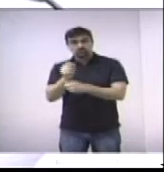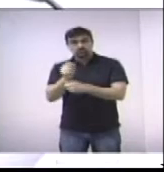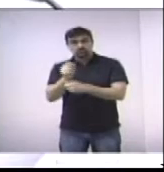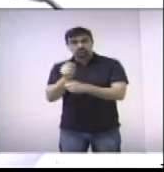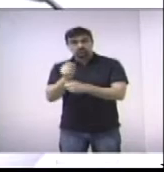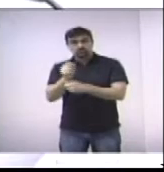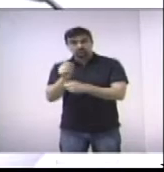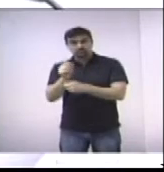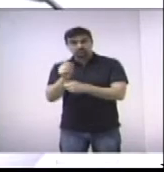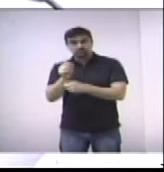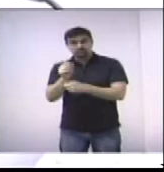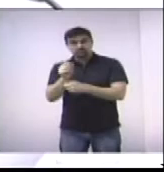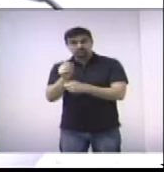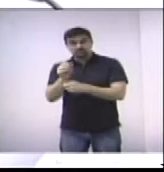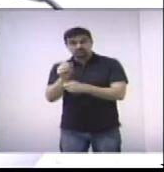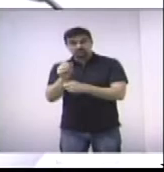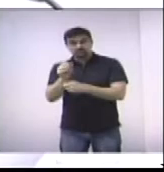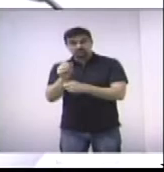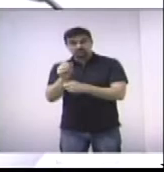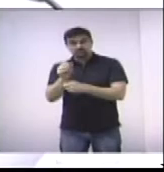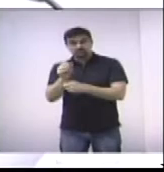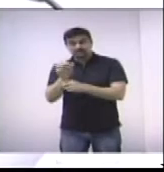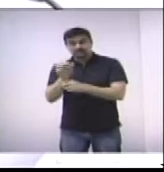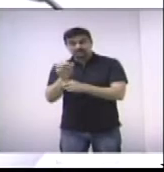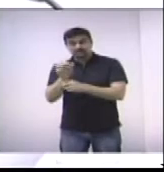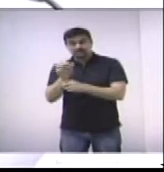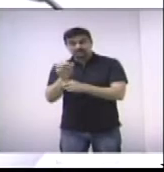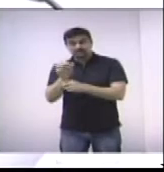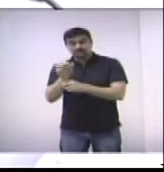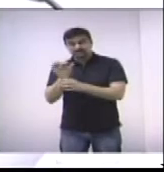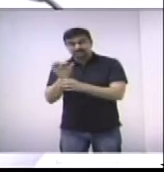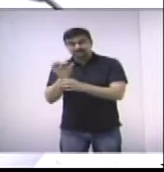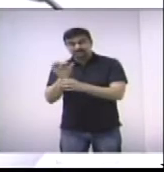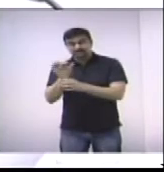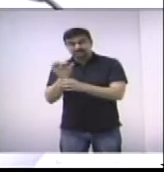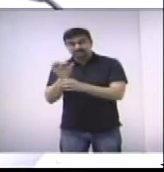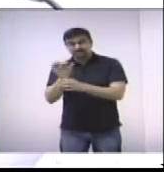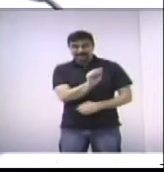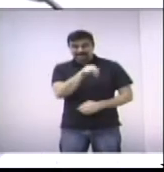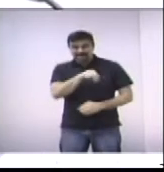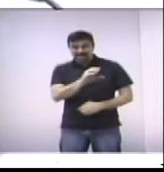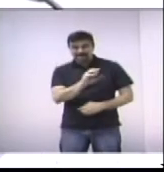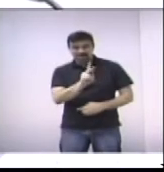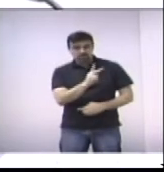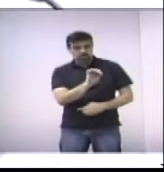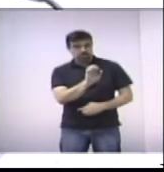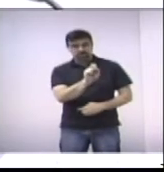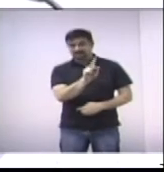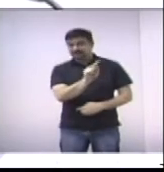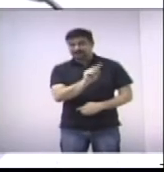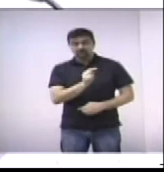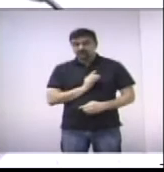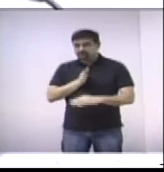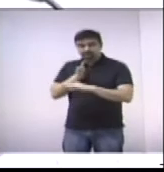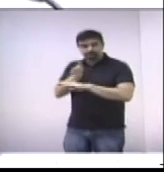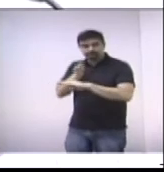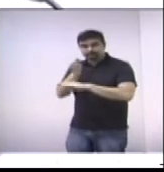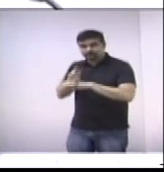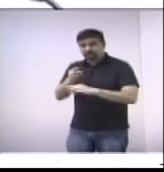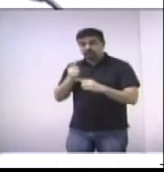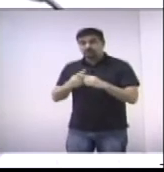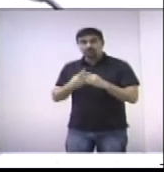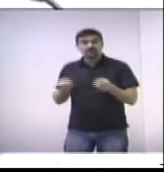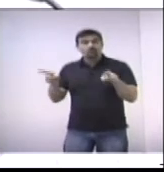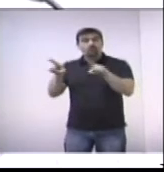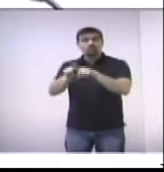Campinas, Francisco de Lagos, afirmou que a Escola de Samba Leões da Vila Padre Anchieta não vai participar porque fez acordo com a Prefeitura de